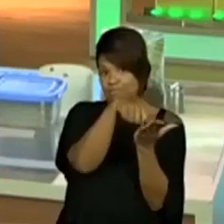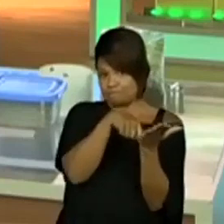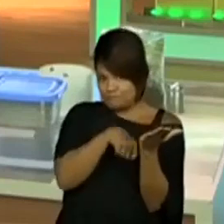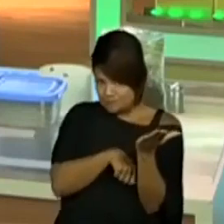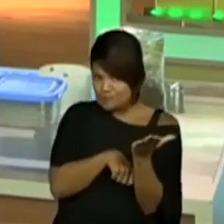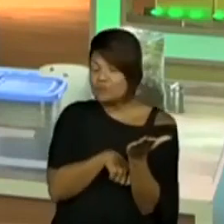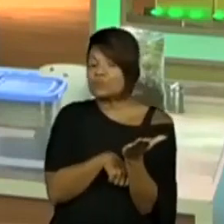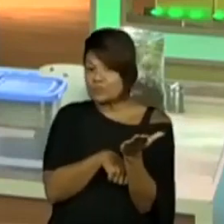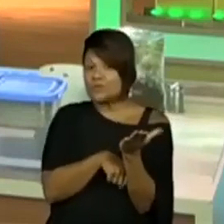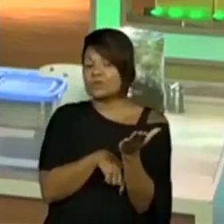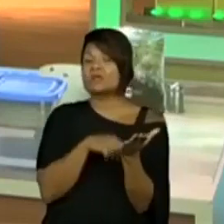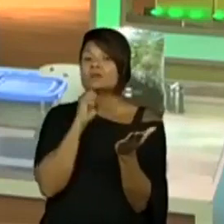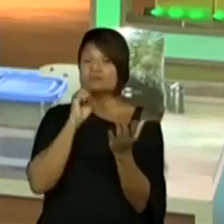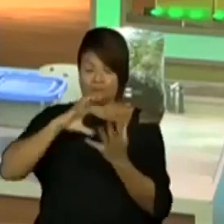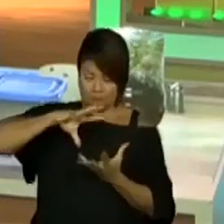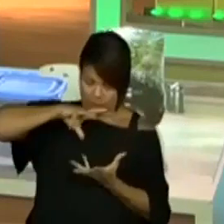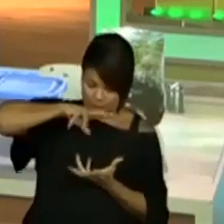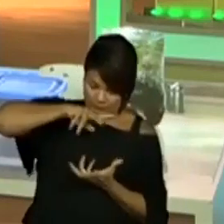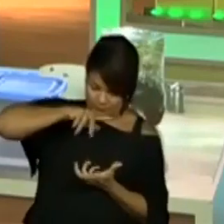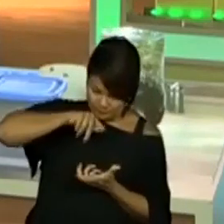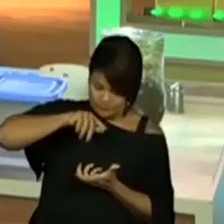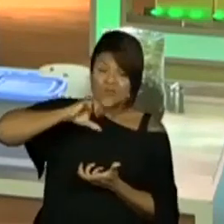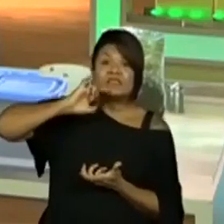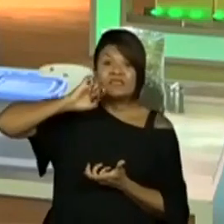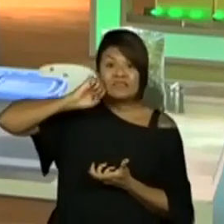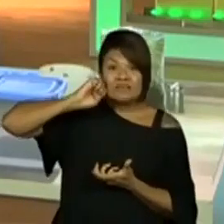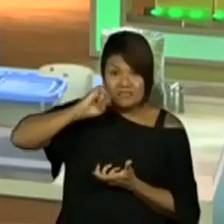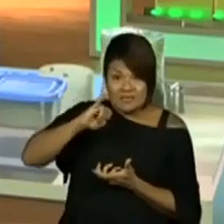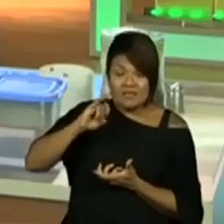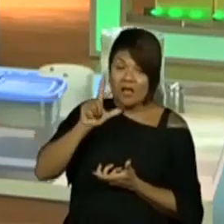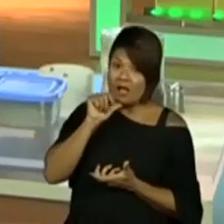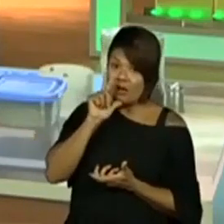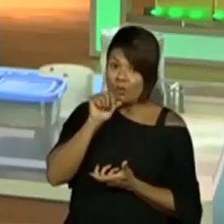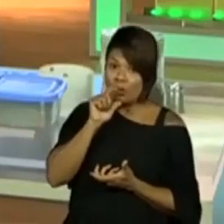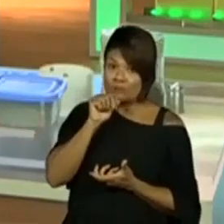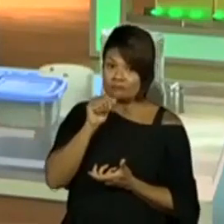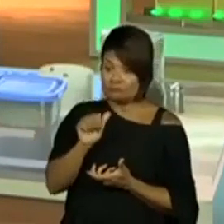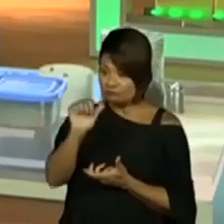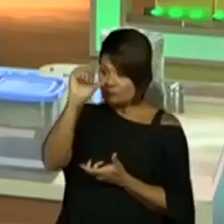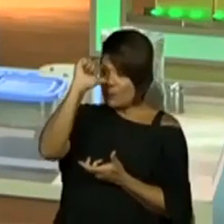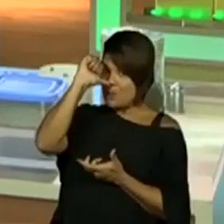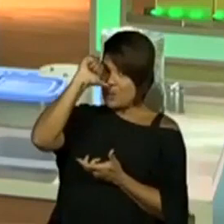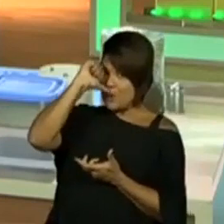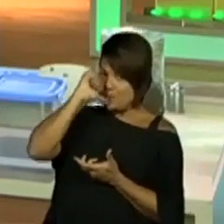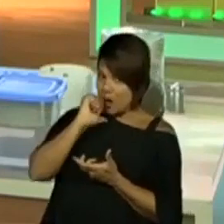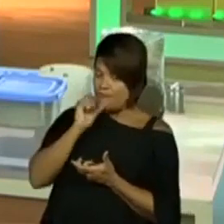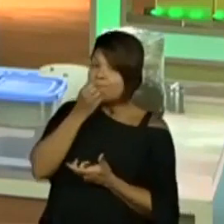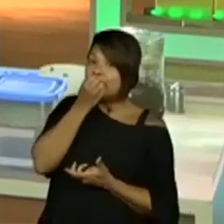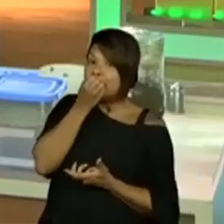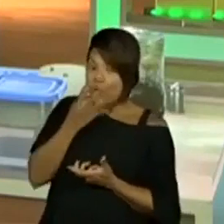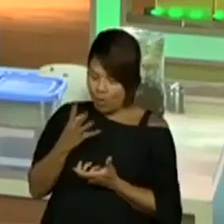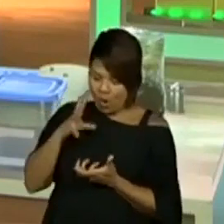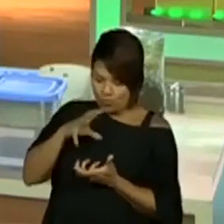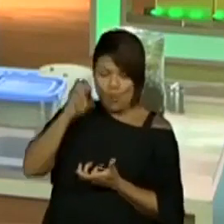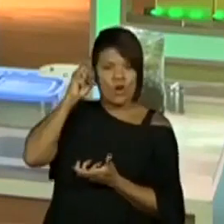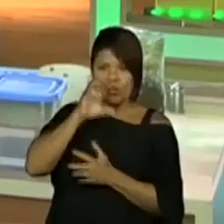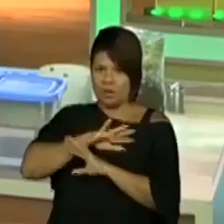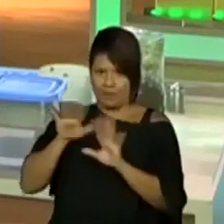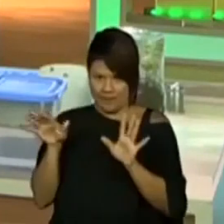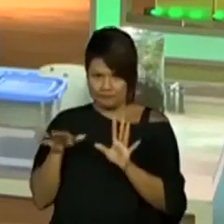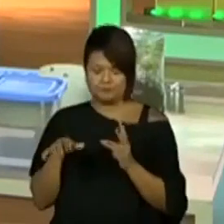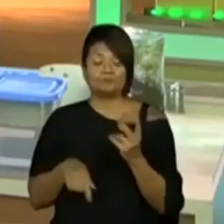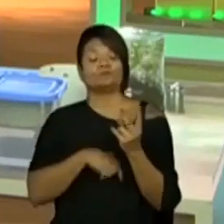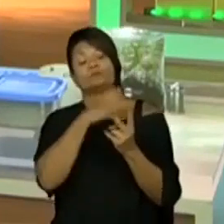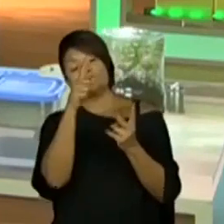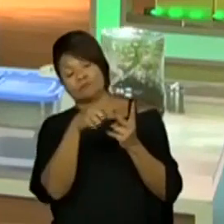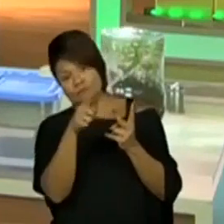acontecer se toda a água potável do planeta acabar. E a segunda é observar aí